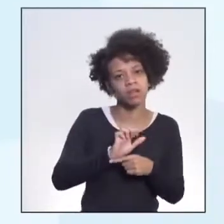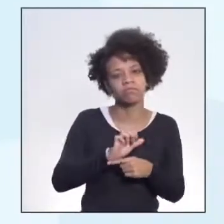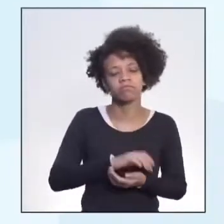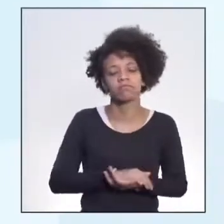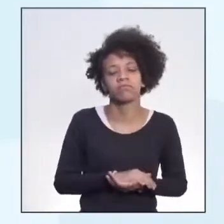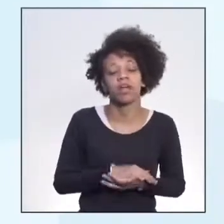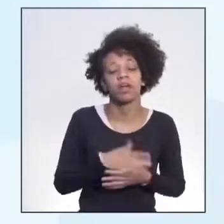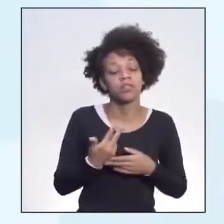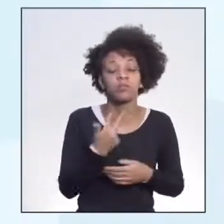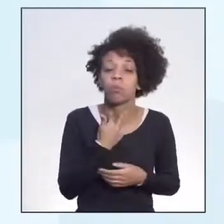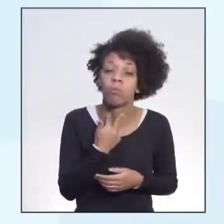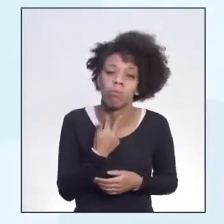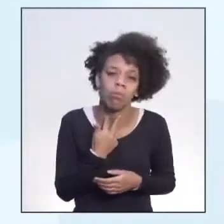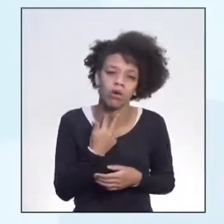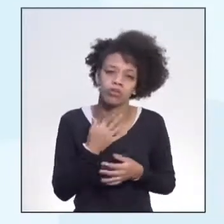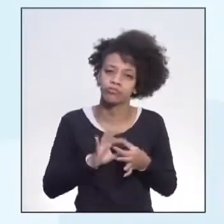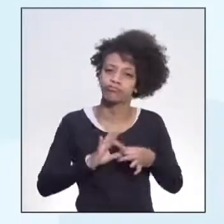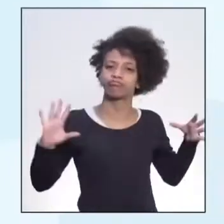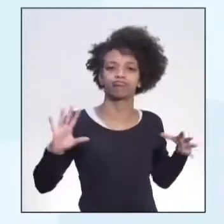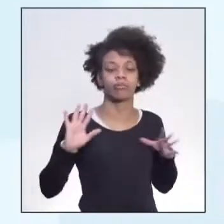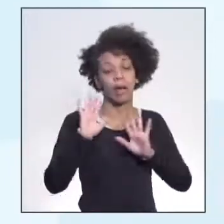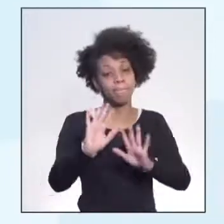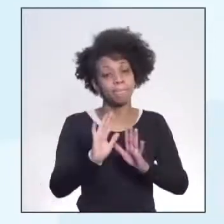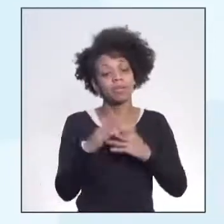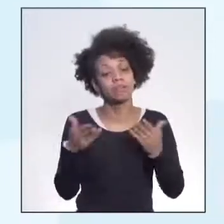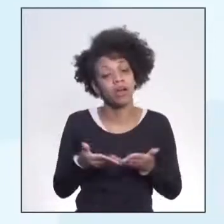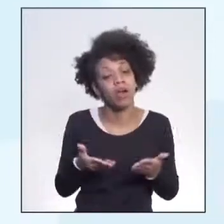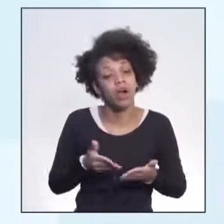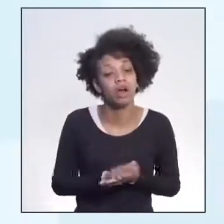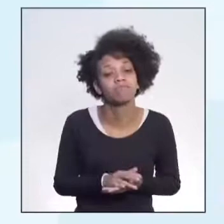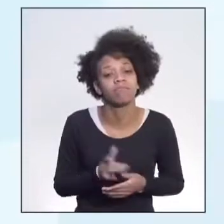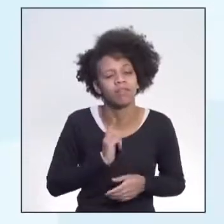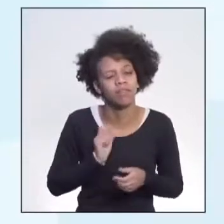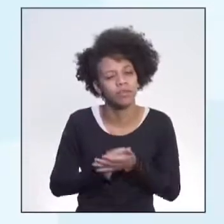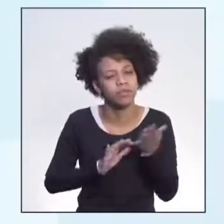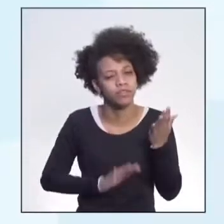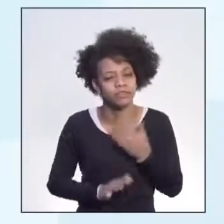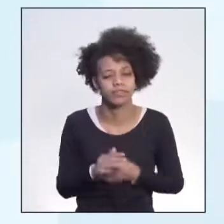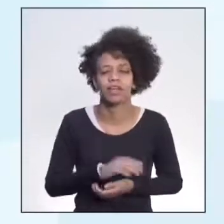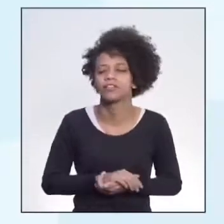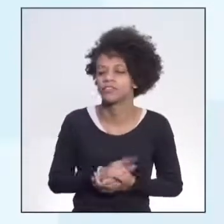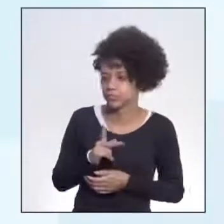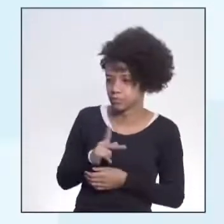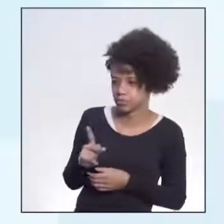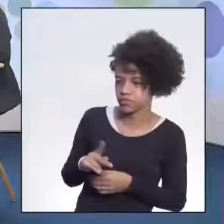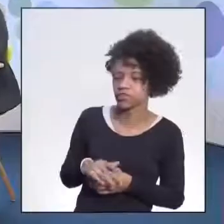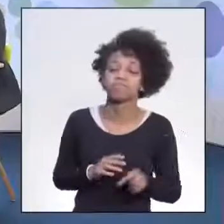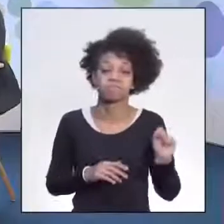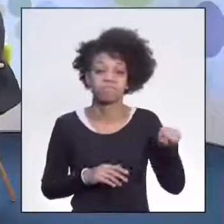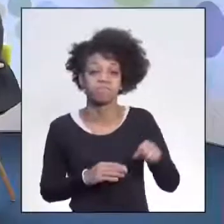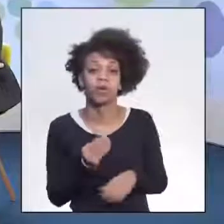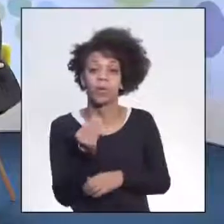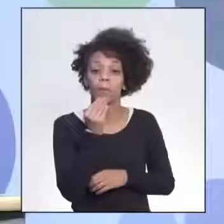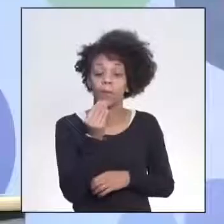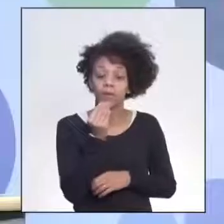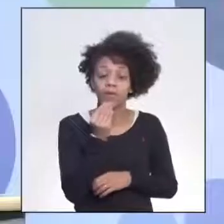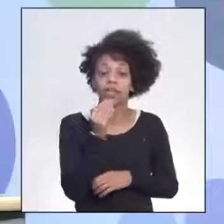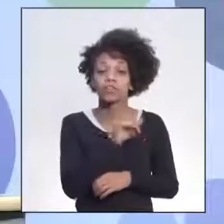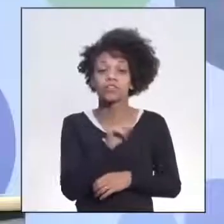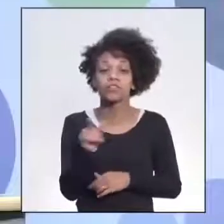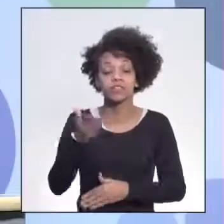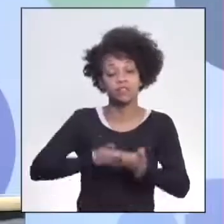e a gente não pode desassociar isso. E agora nós temos uma atividade, né, professora? Isso, mais uma oportunidade